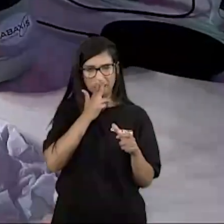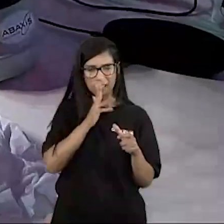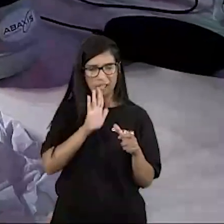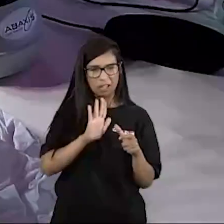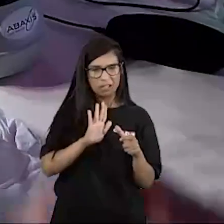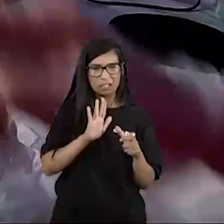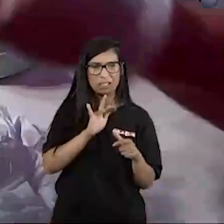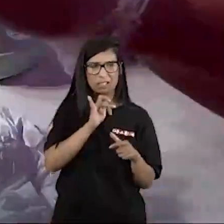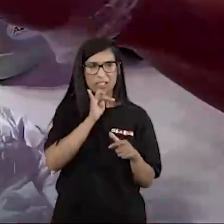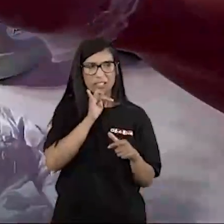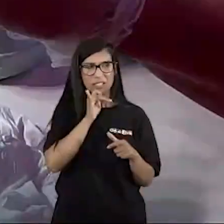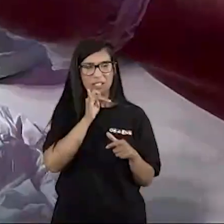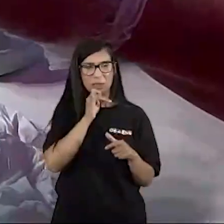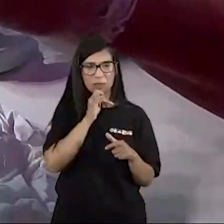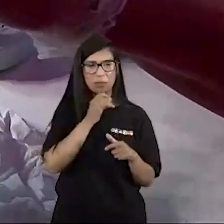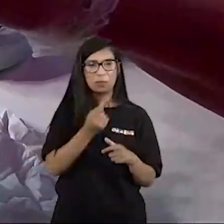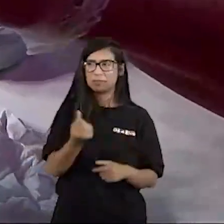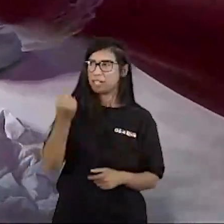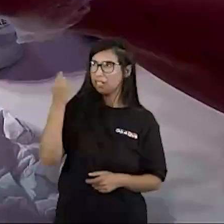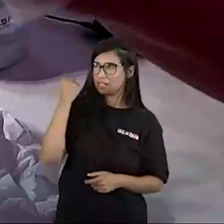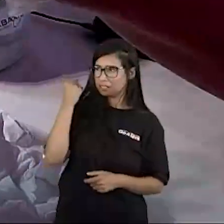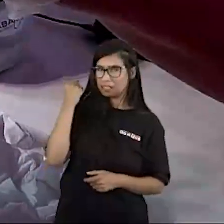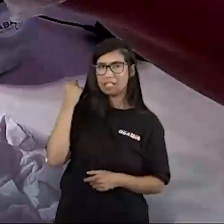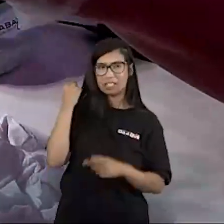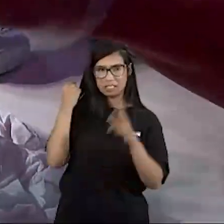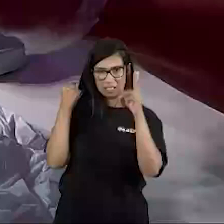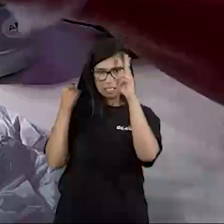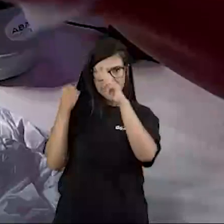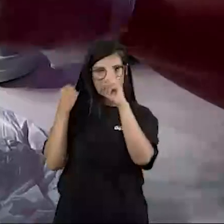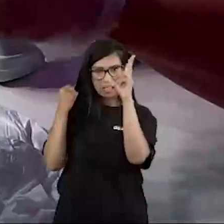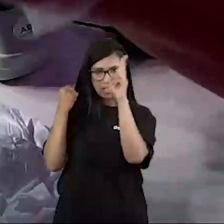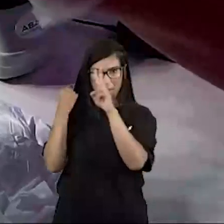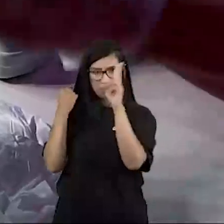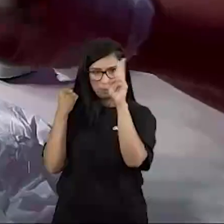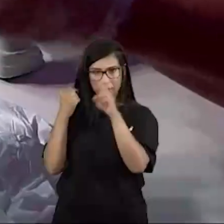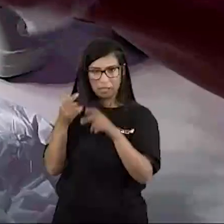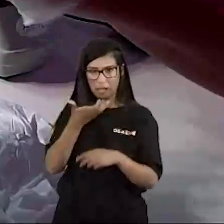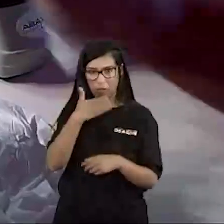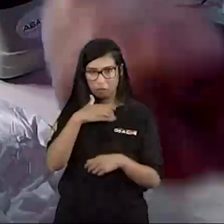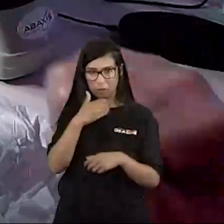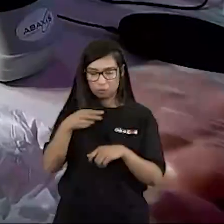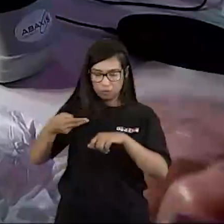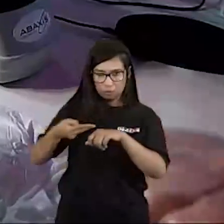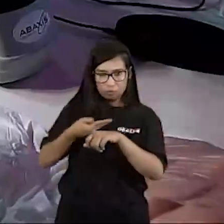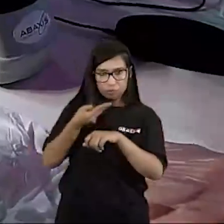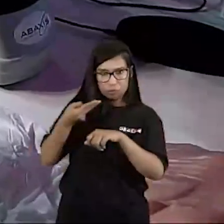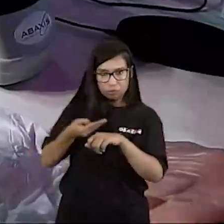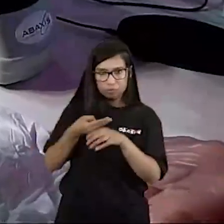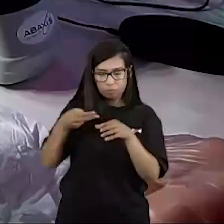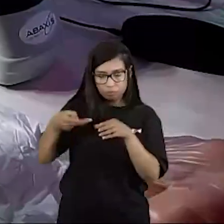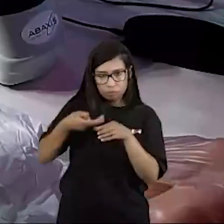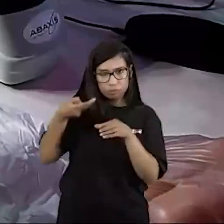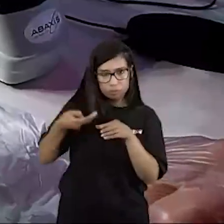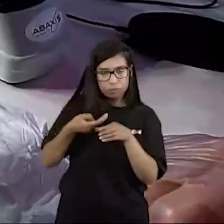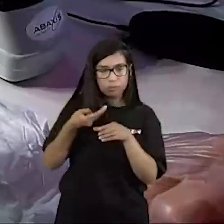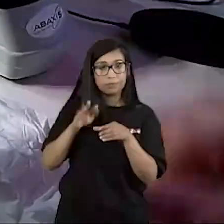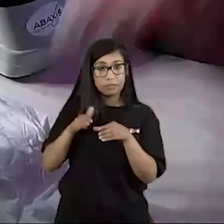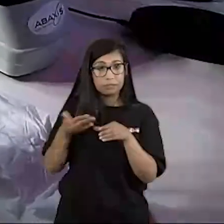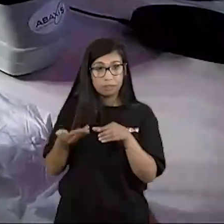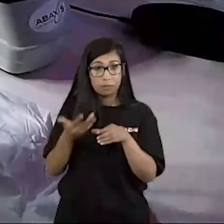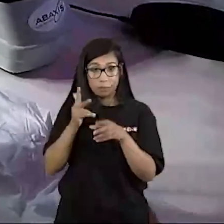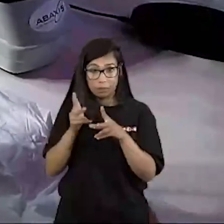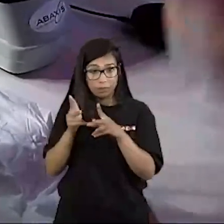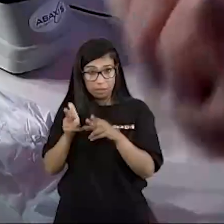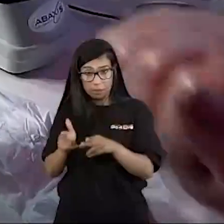vocês, lá na pera, lá, né, que é esse aspecto assim, espalhadinho. E a gente diz no consultório que é como se